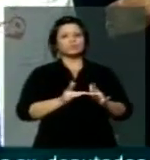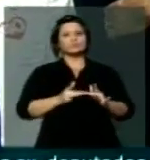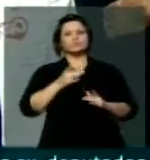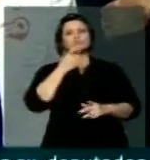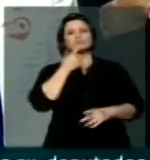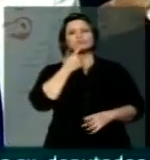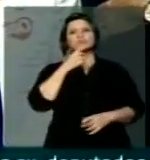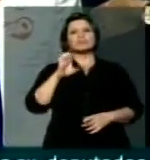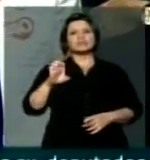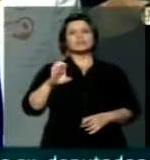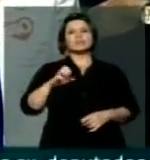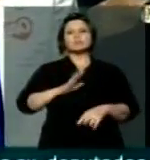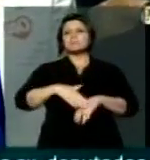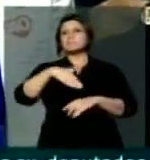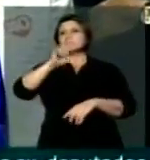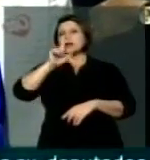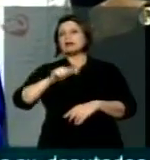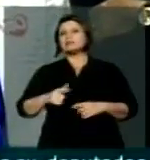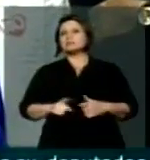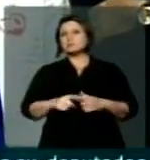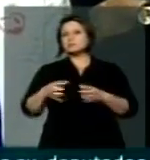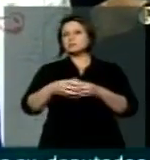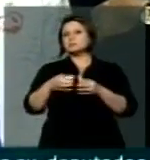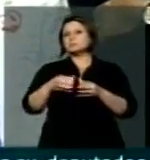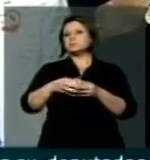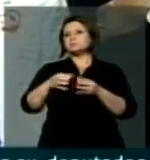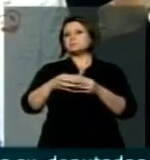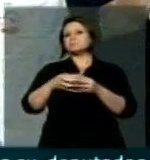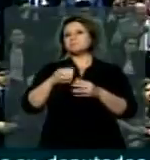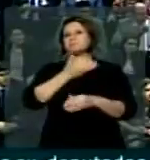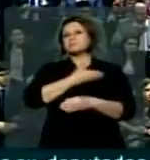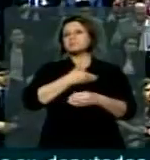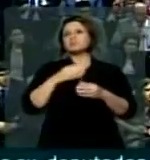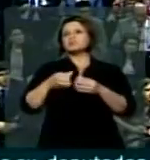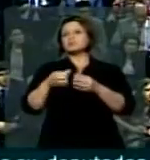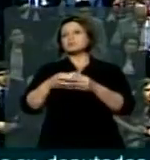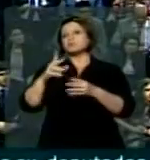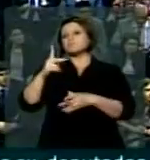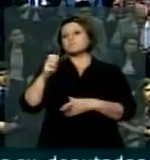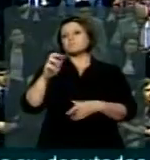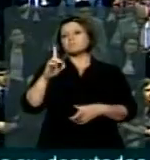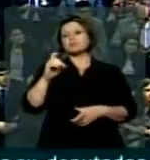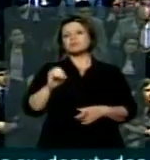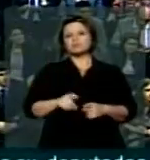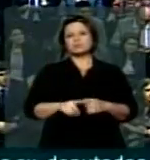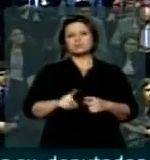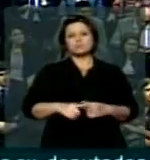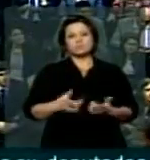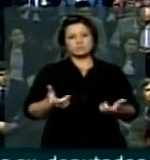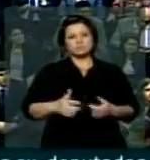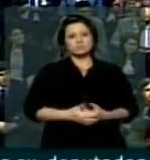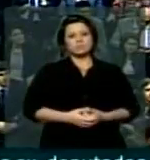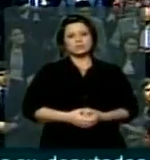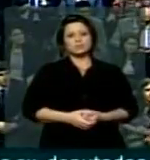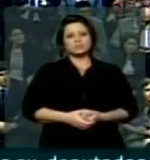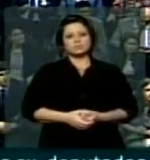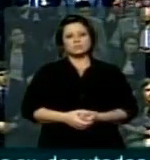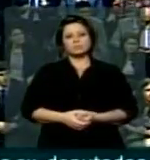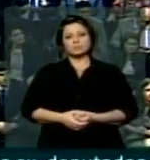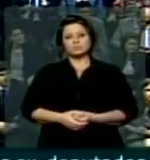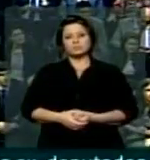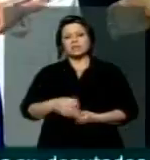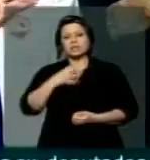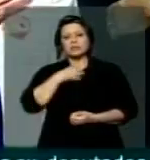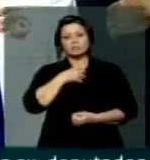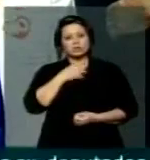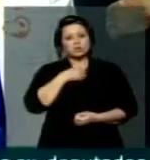o Eduardo muito mais do que um companheiro de partido, Amaral. Para mim, o Eduardo praticamente era